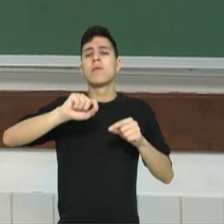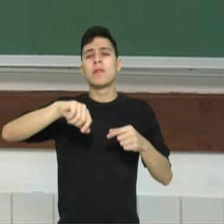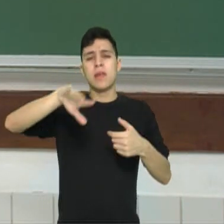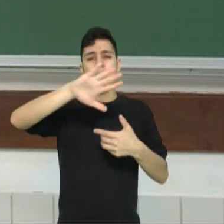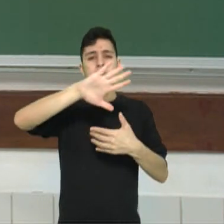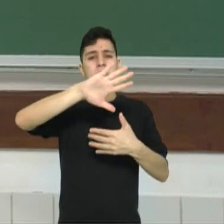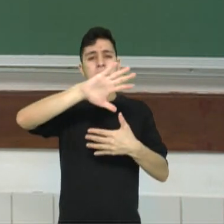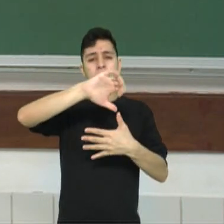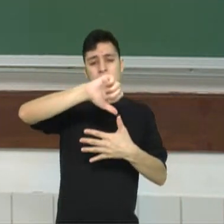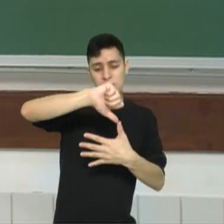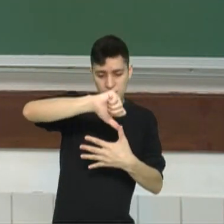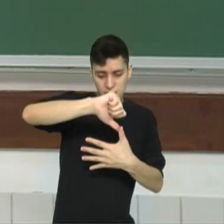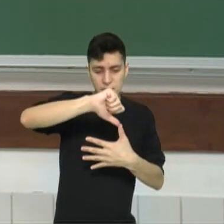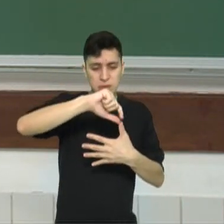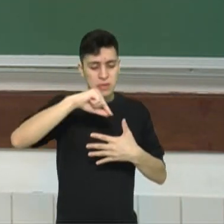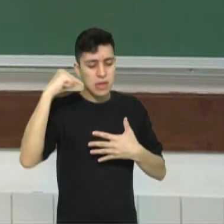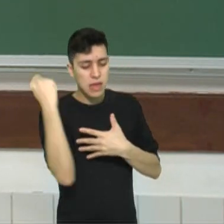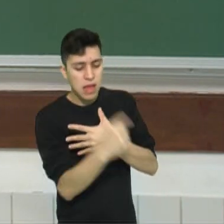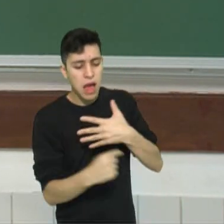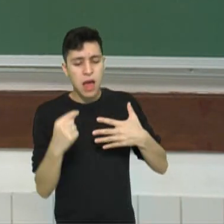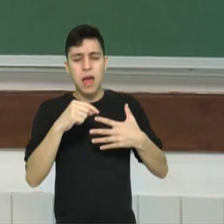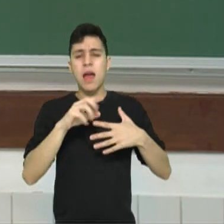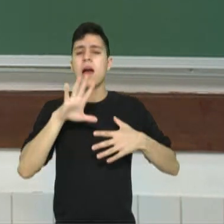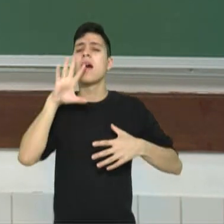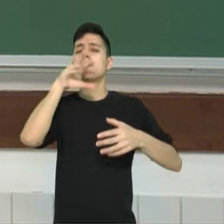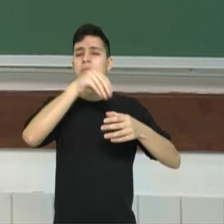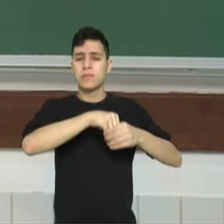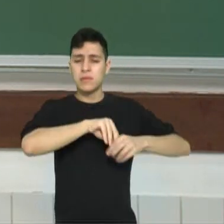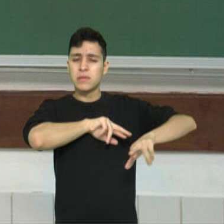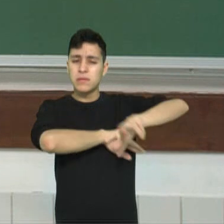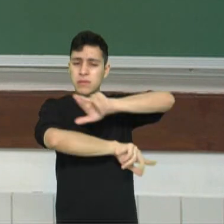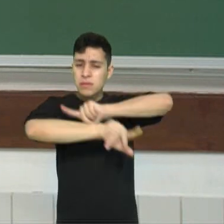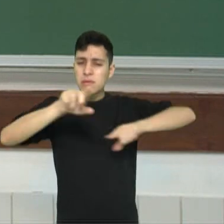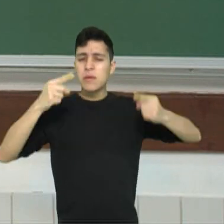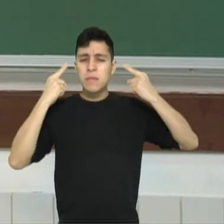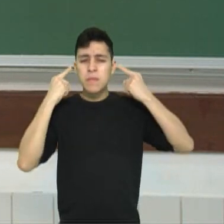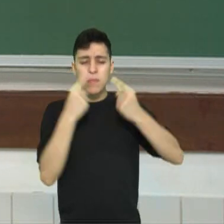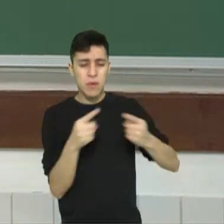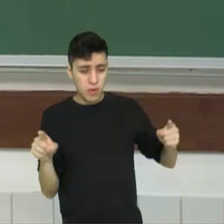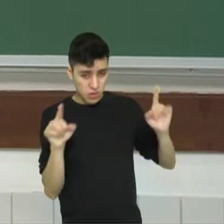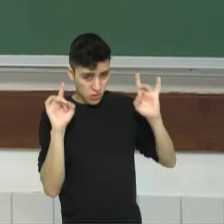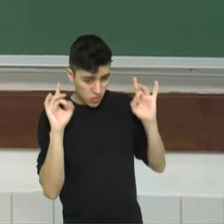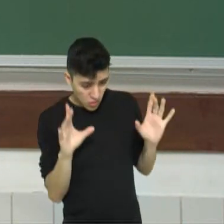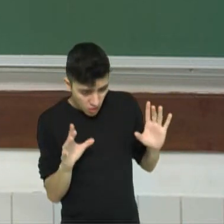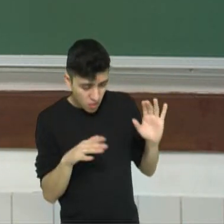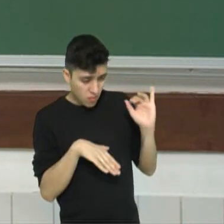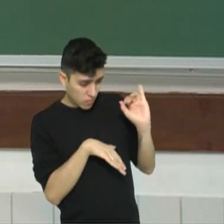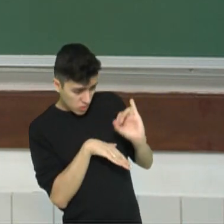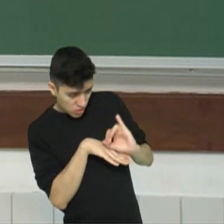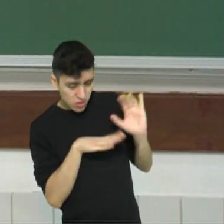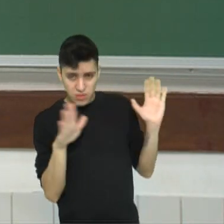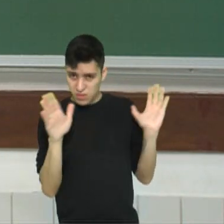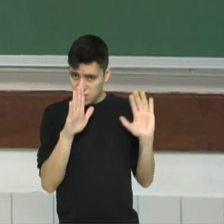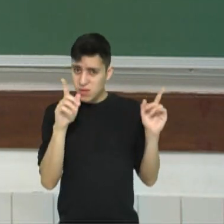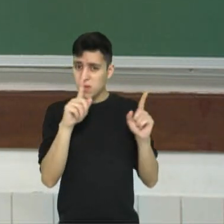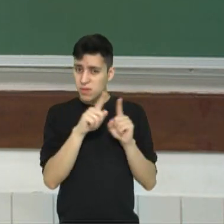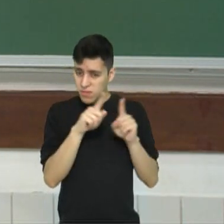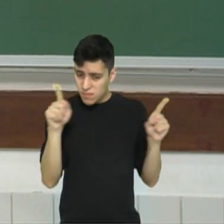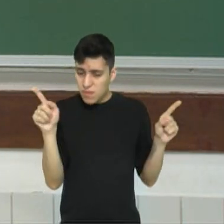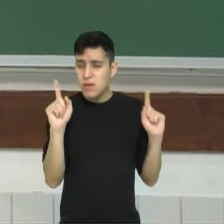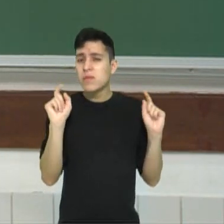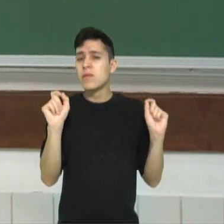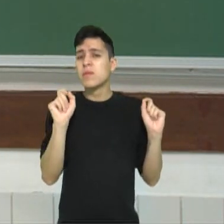você consegue estar trabalhando com essa diversidade musical, não apenas pegando a configuração que você tem ali dos instrumentos